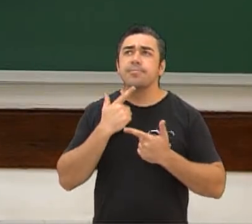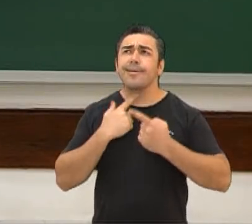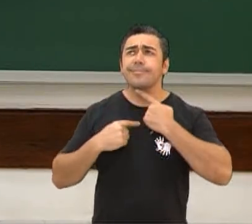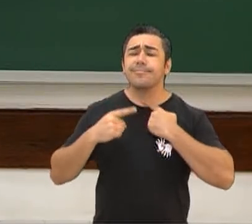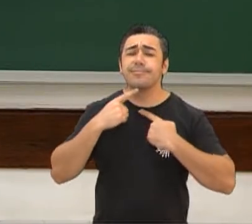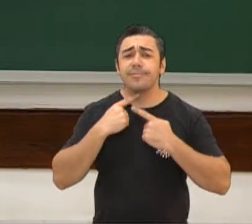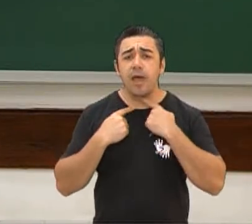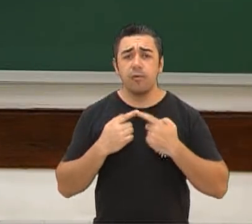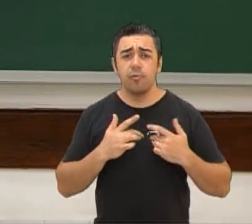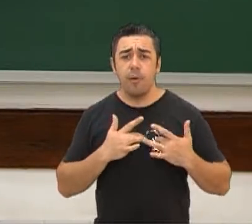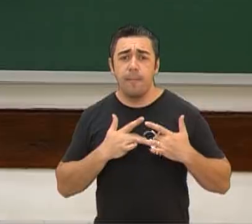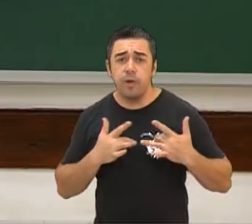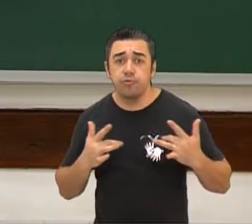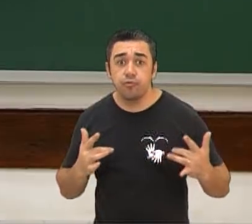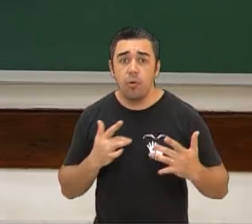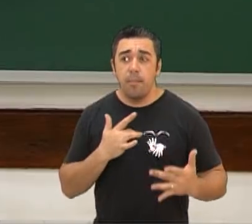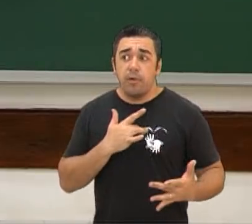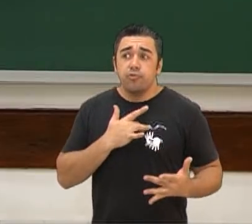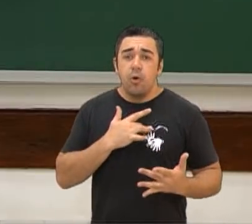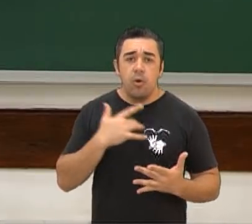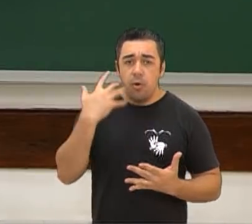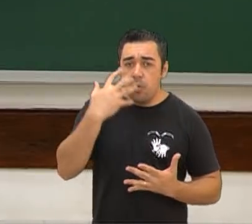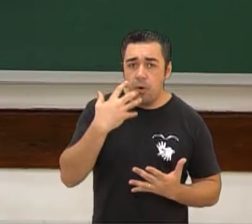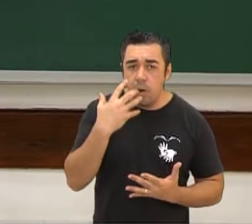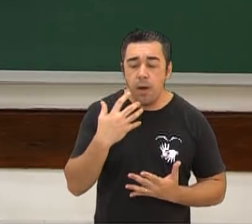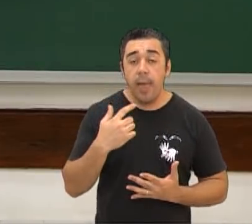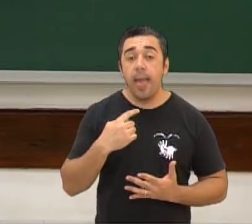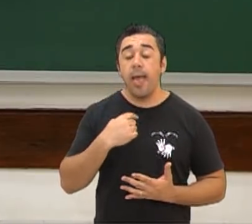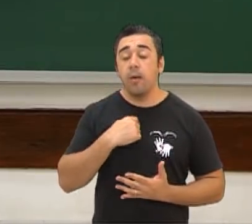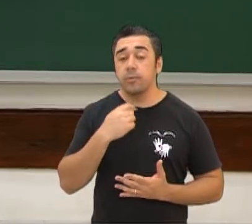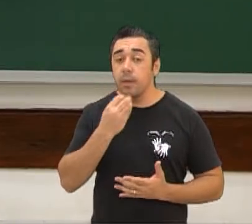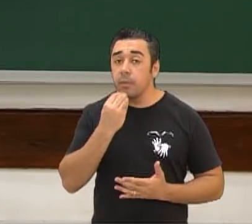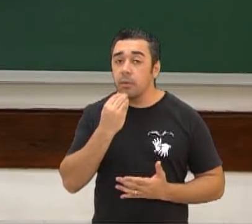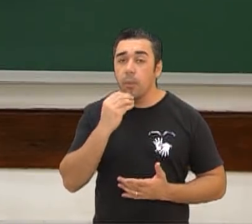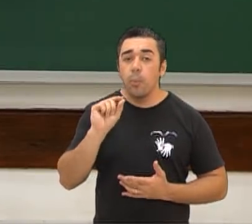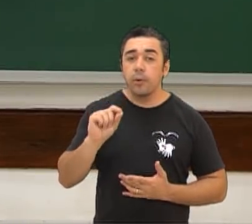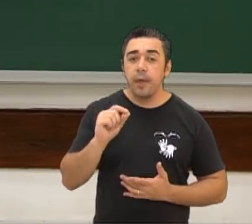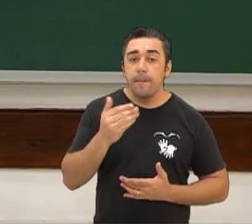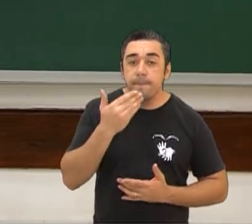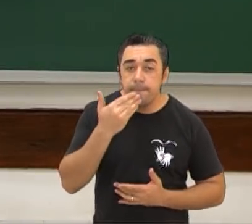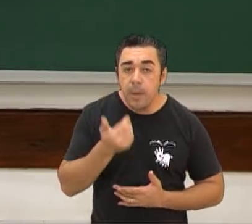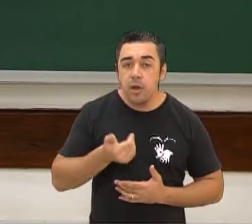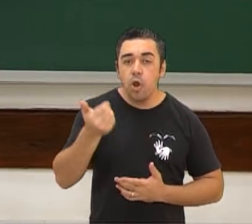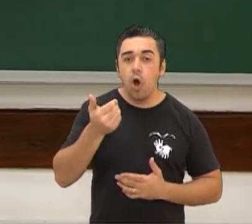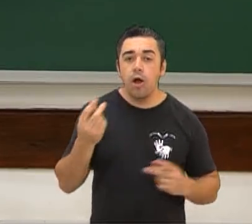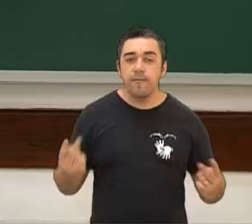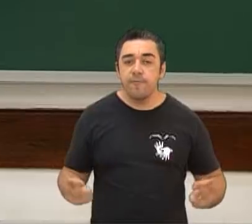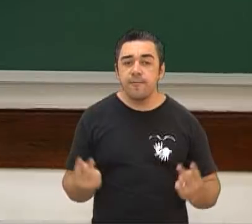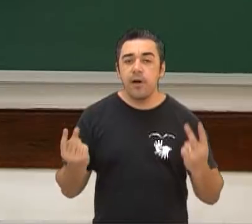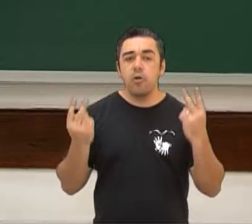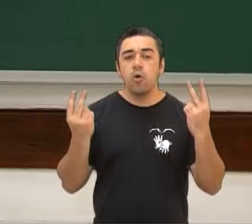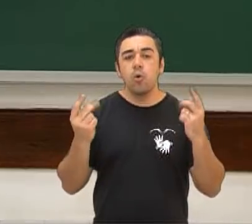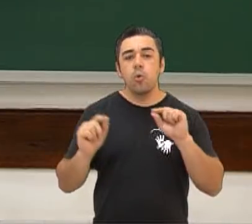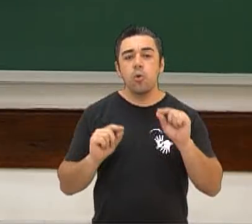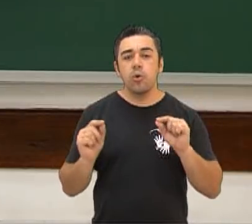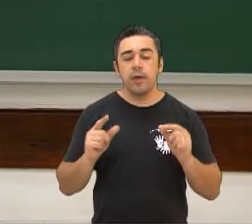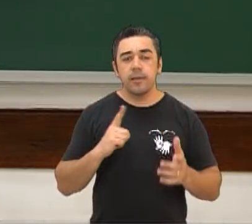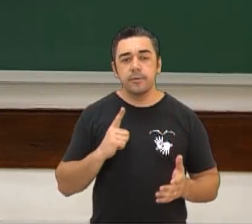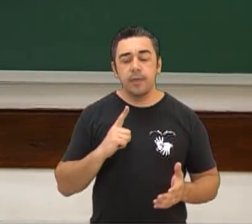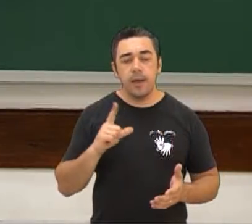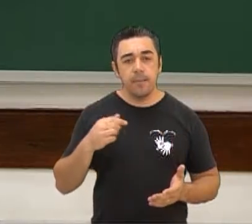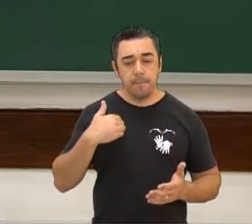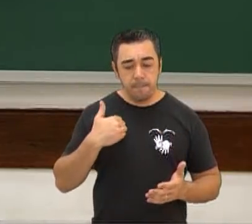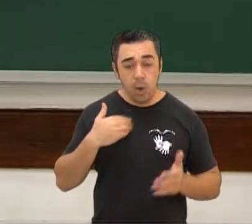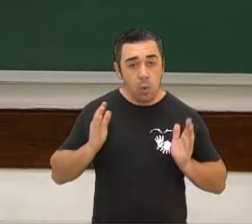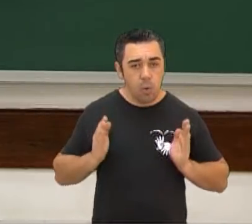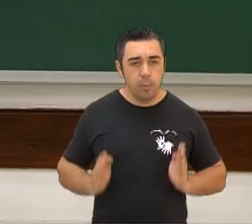para o bem agir, né? Para a virtude, para o melhor comportamento, tá? Então a gente está apontando justamente que isso foi uma coisa que Sócrates